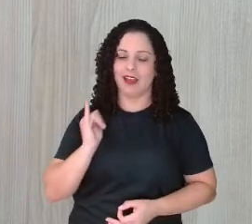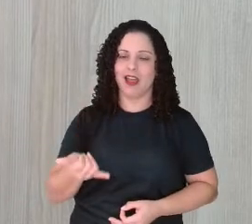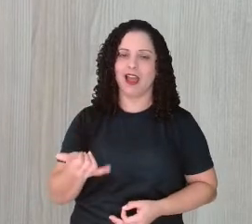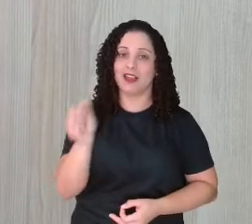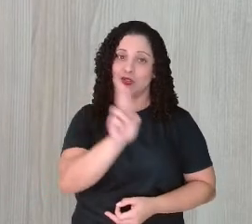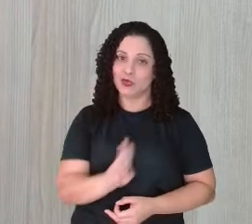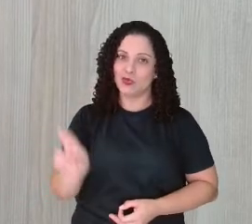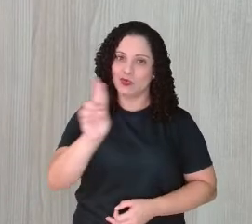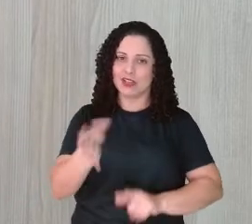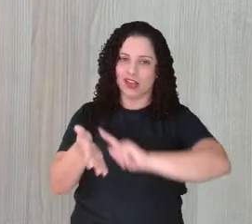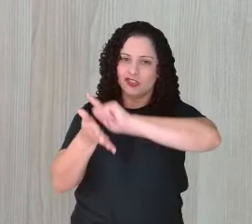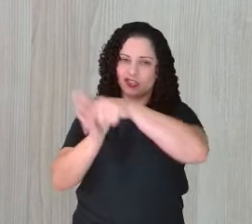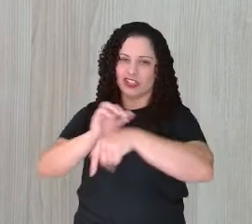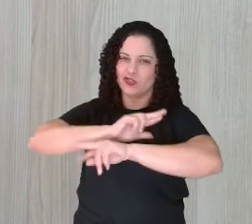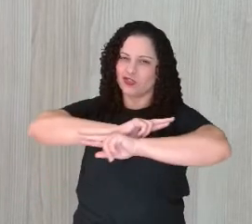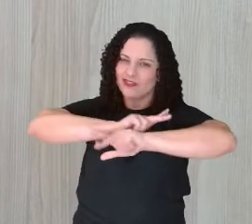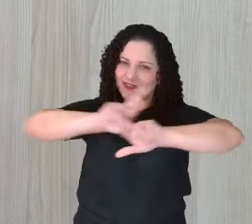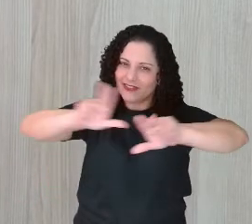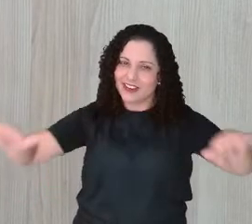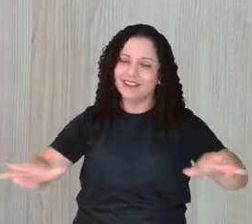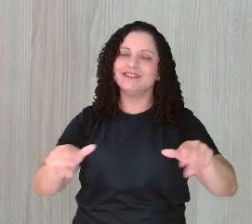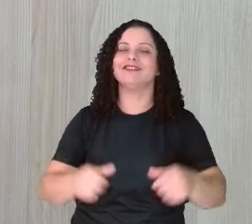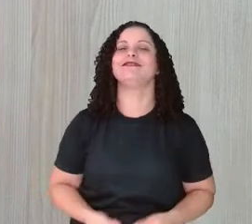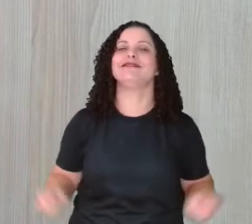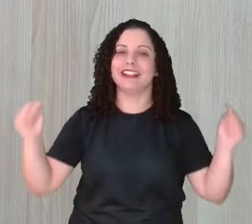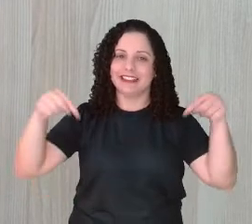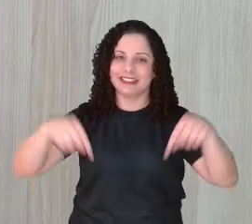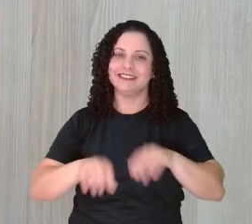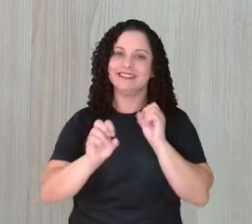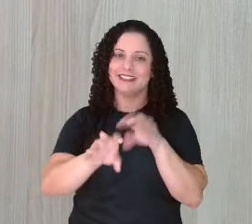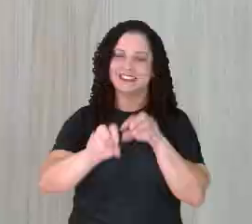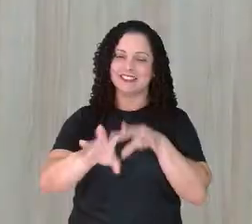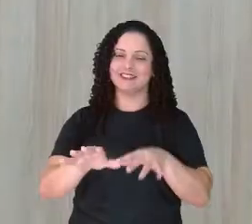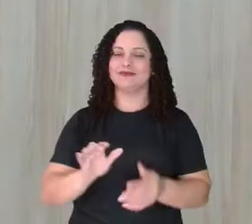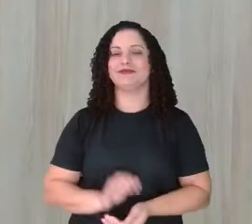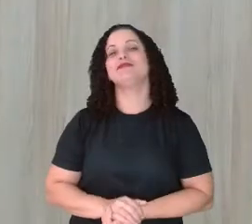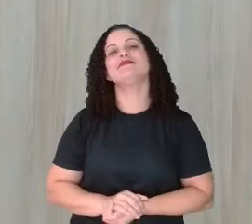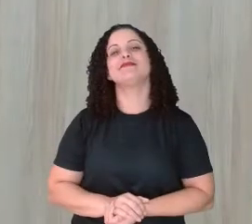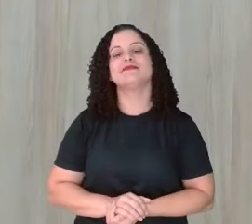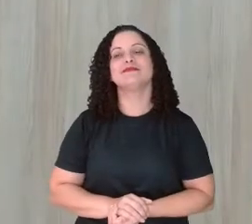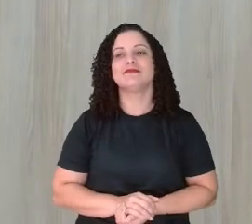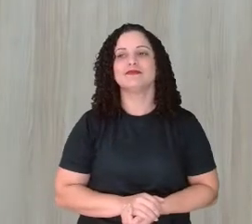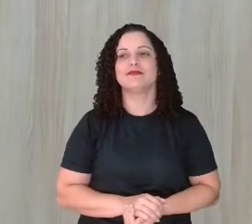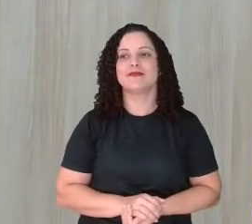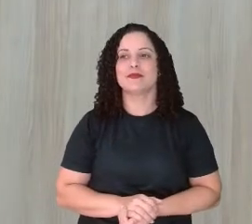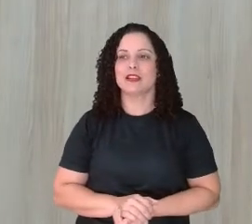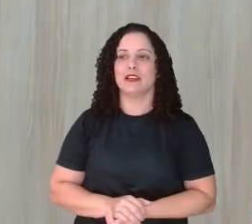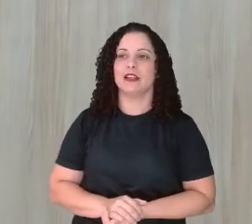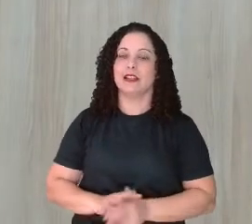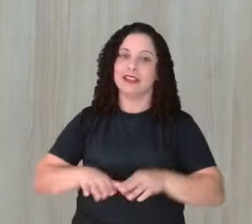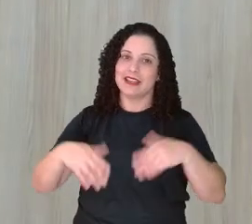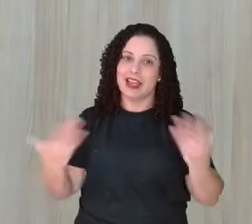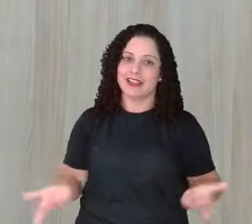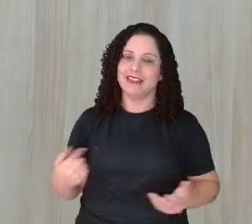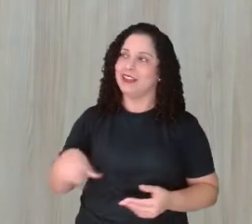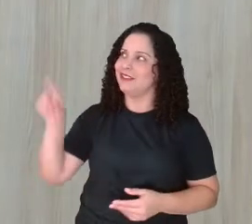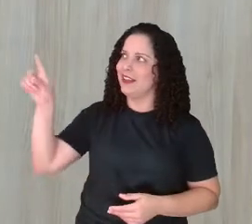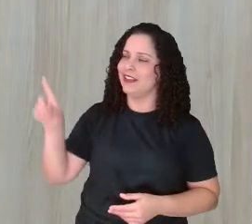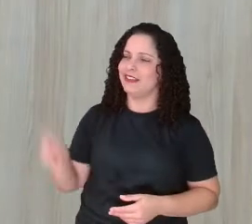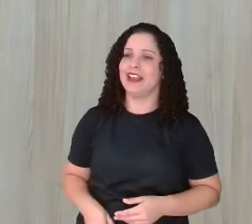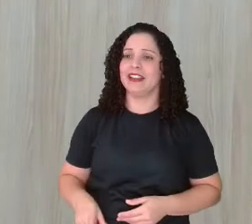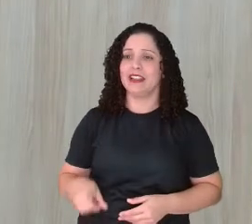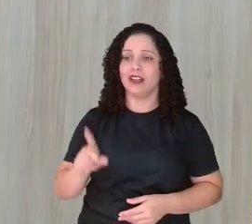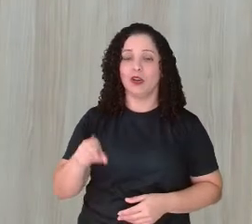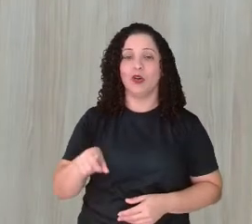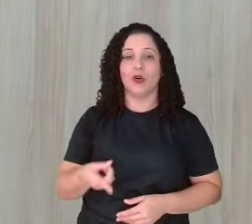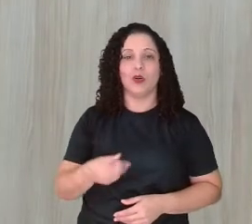todos esses gêneros aí que nós estamos falando aí, professora. Exatamente. E aí, doutor Seus, a gente tem